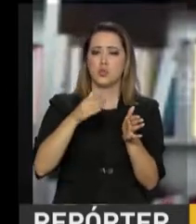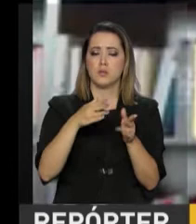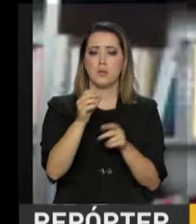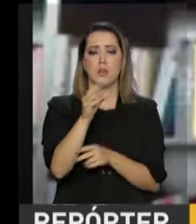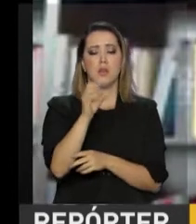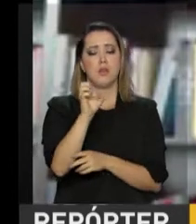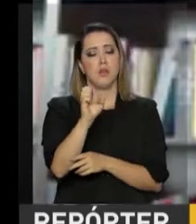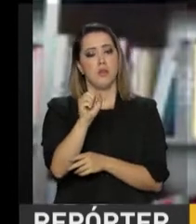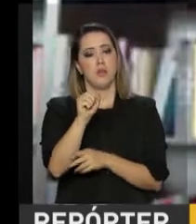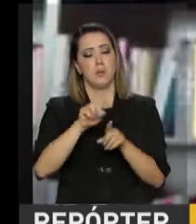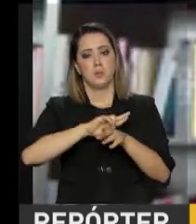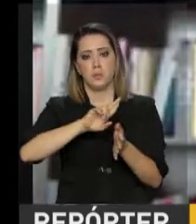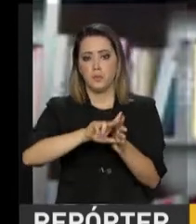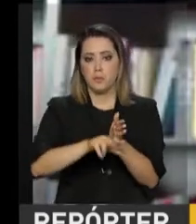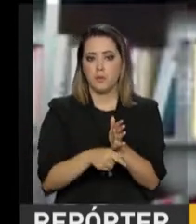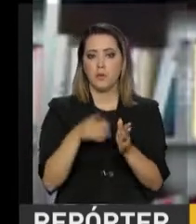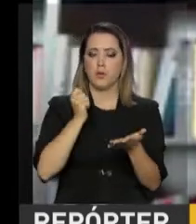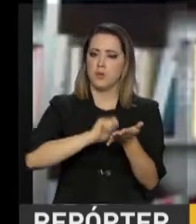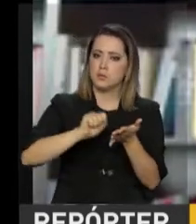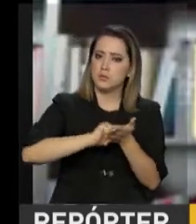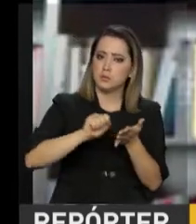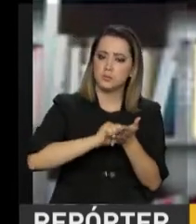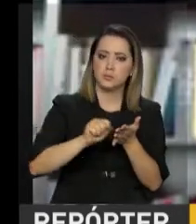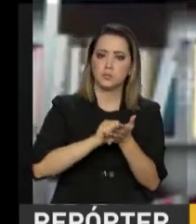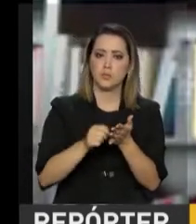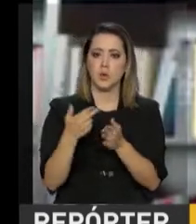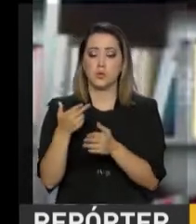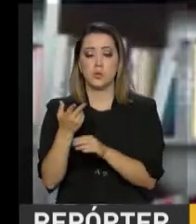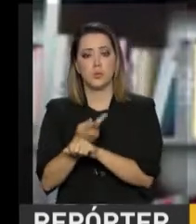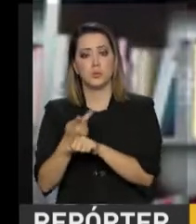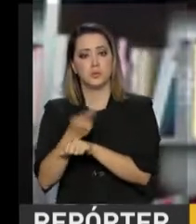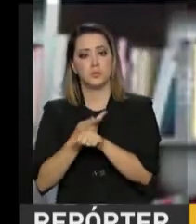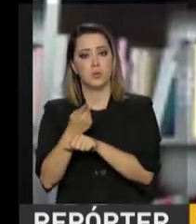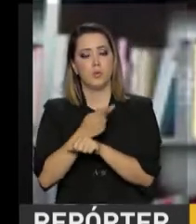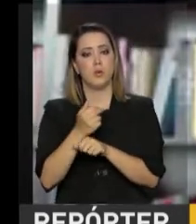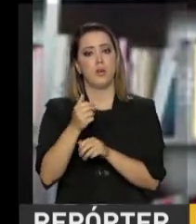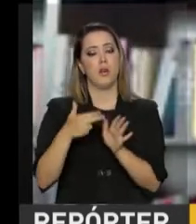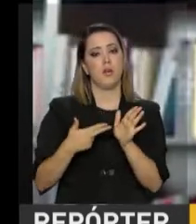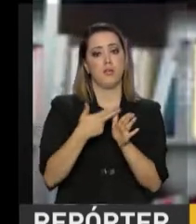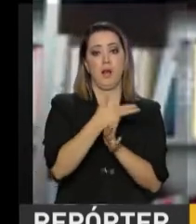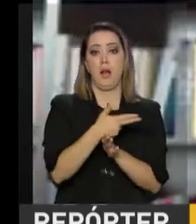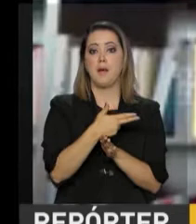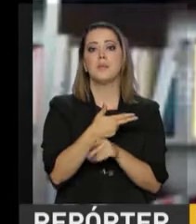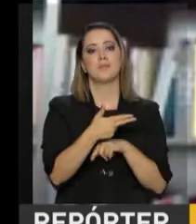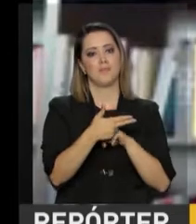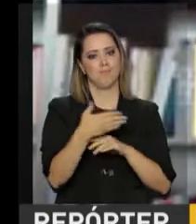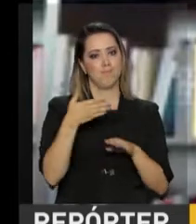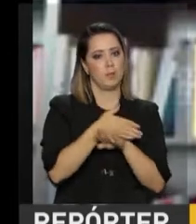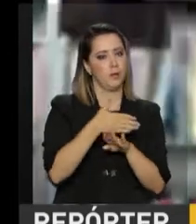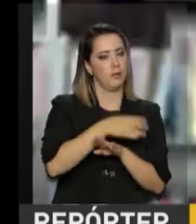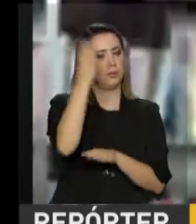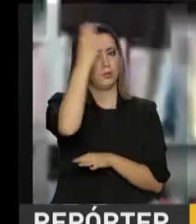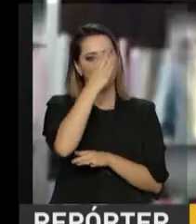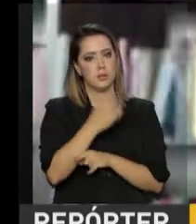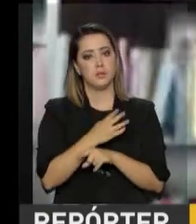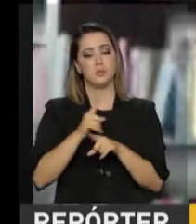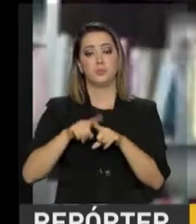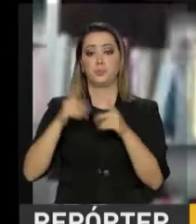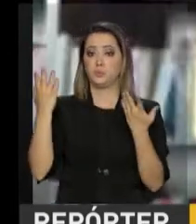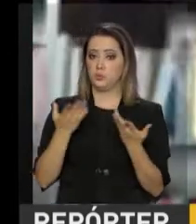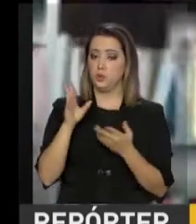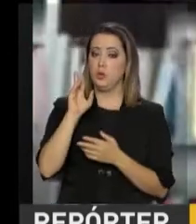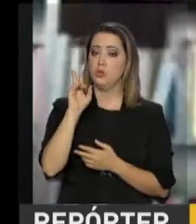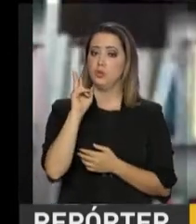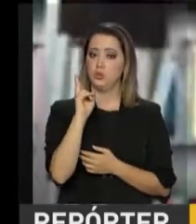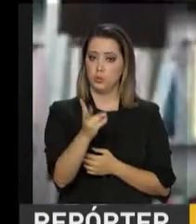ele assinou um memorando, então, de cooperação para o rastreamento de armas roubadas que entram no Brasil. Já hoje, ele teve essas duas